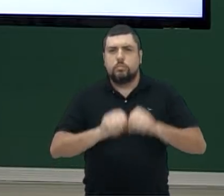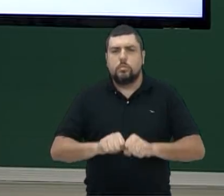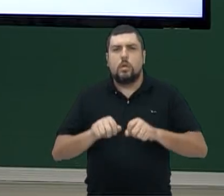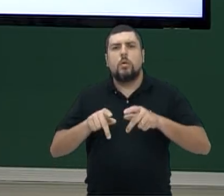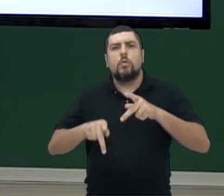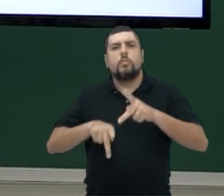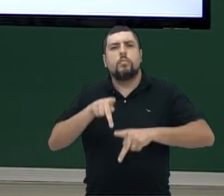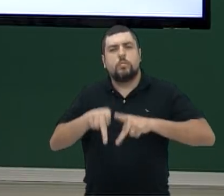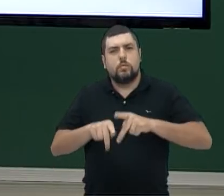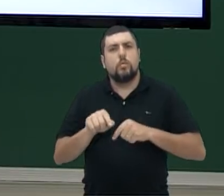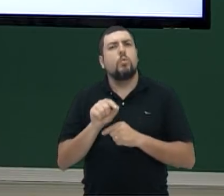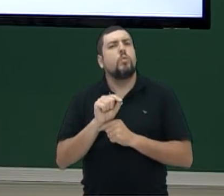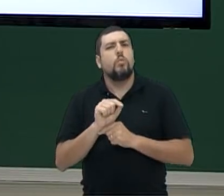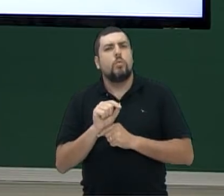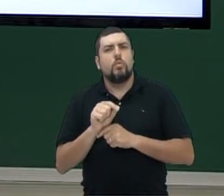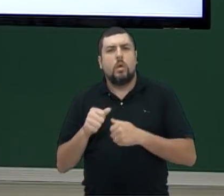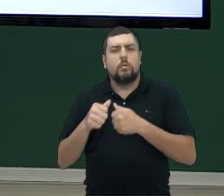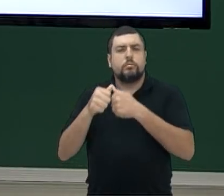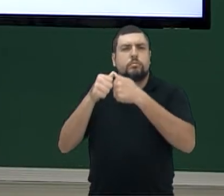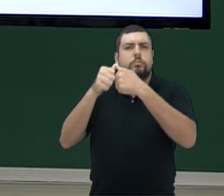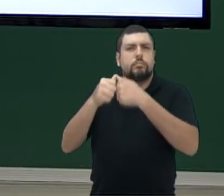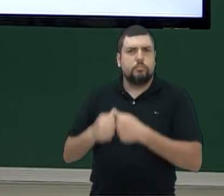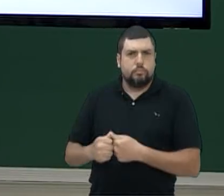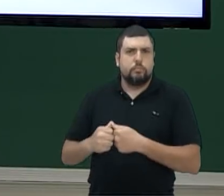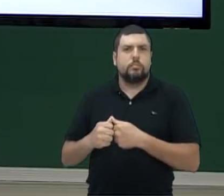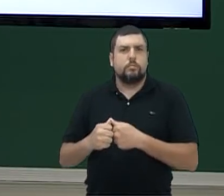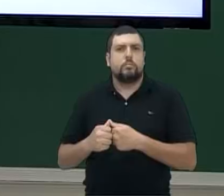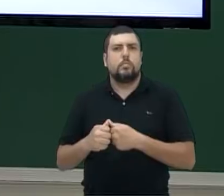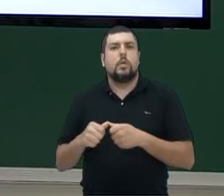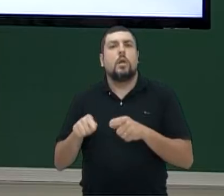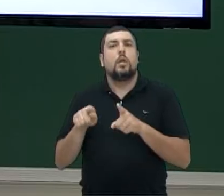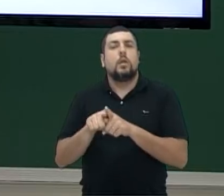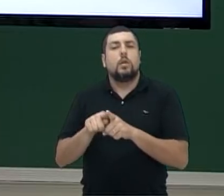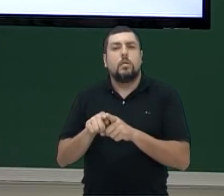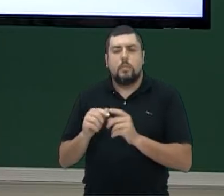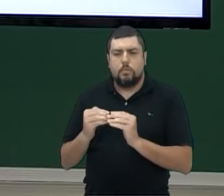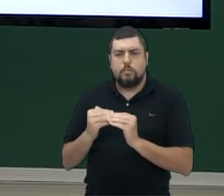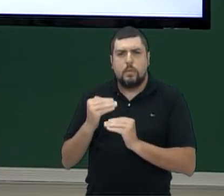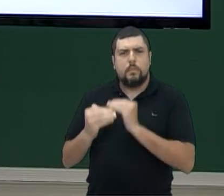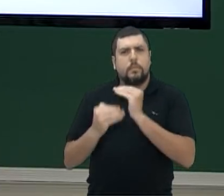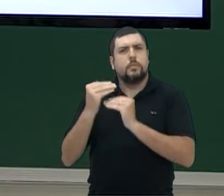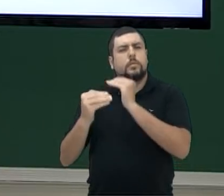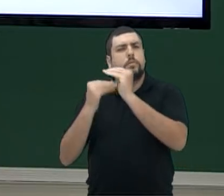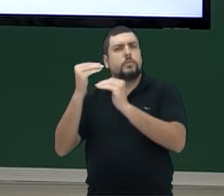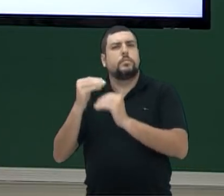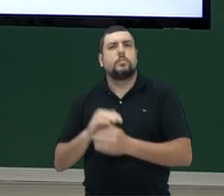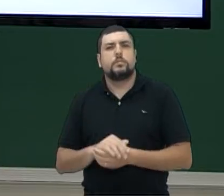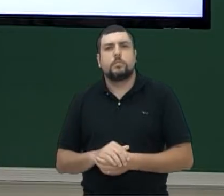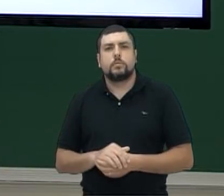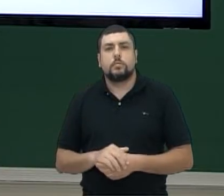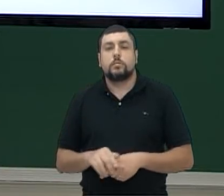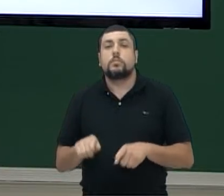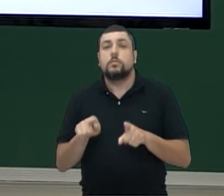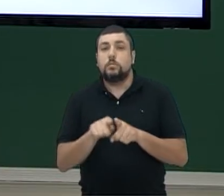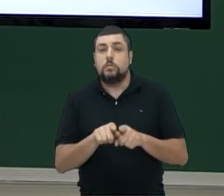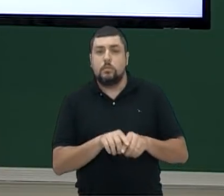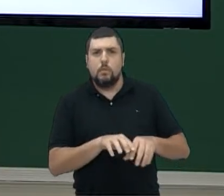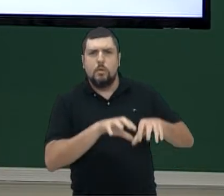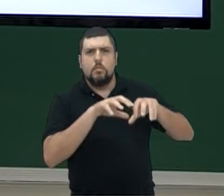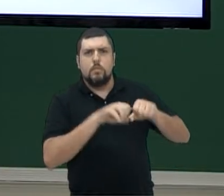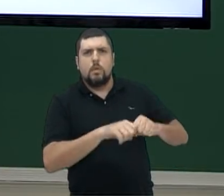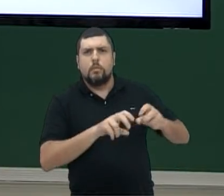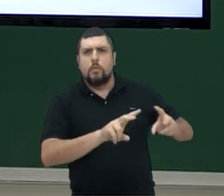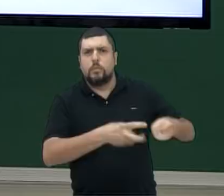por objetivo fixar residência nas colônias e promover o desenvolvimento. E também a colonização de